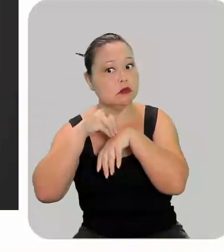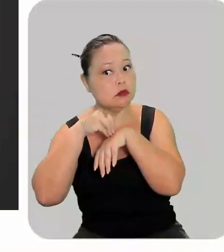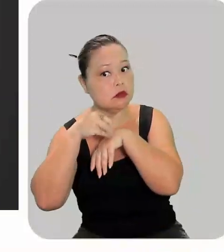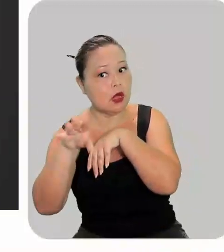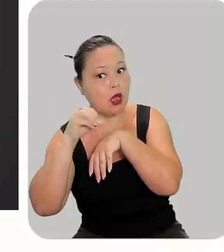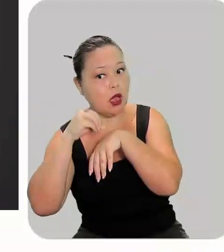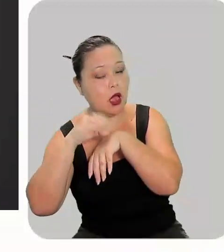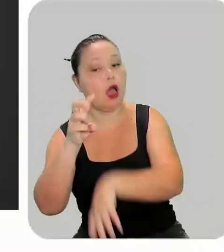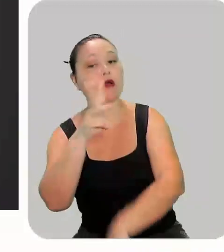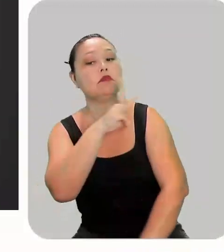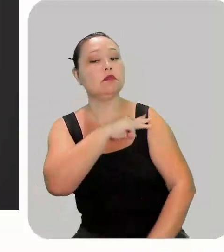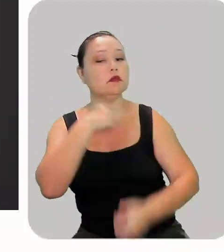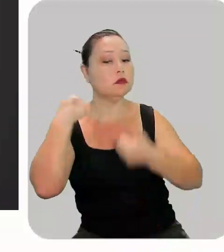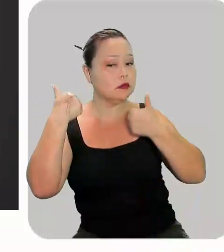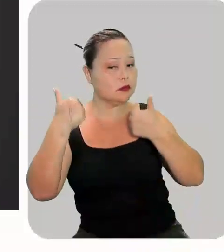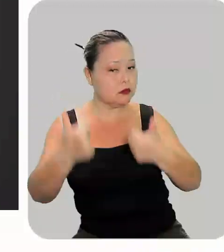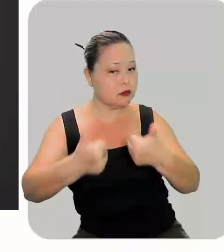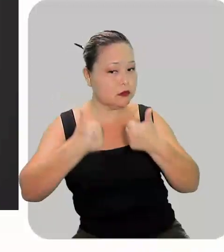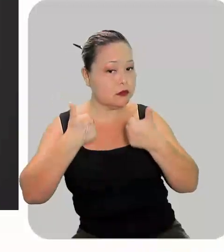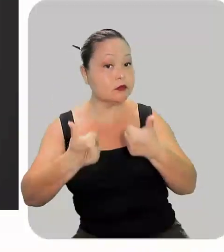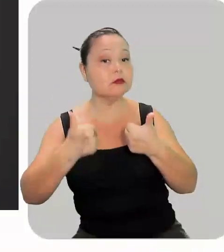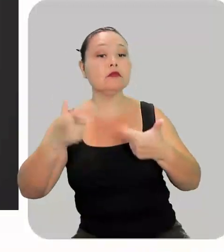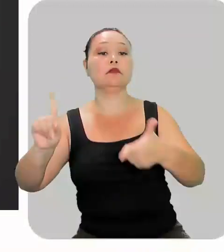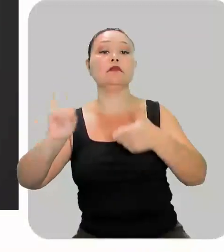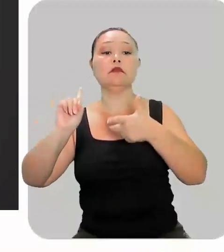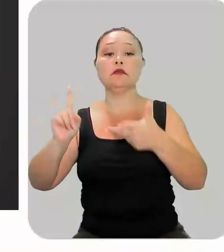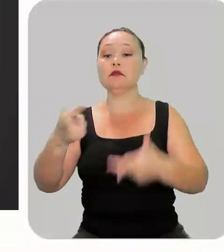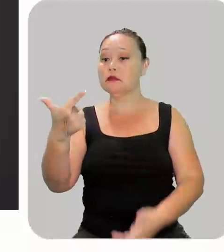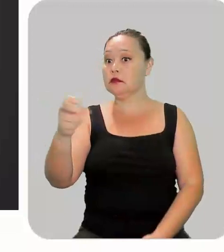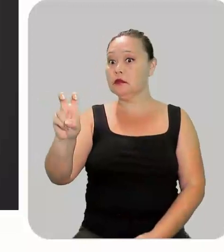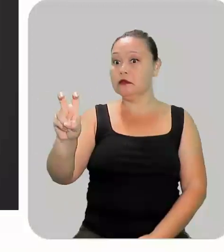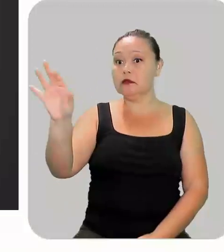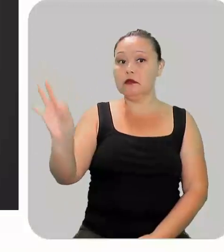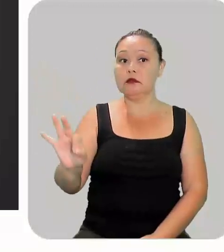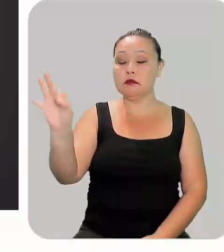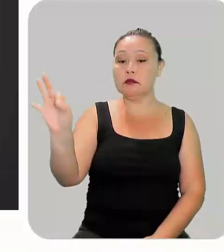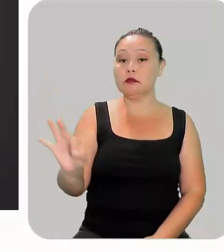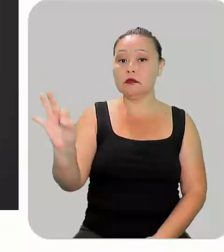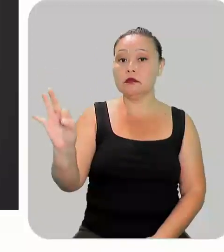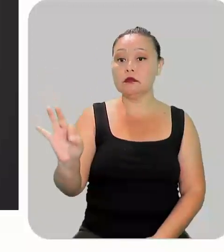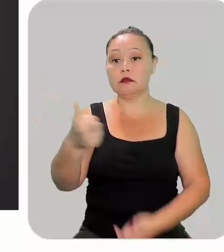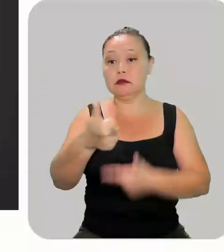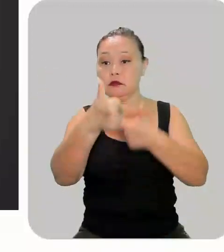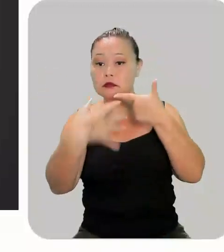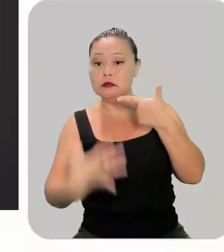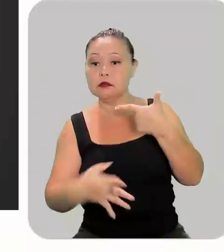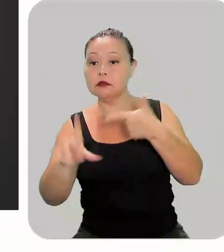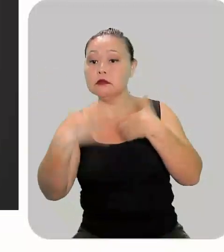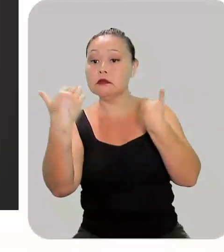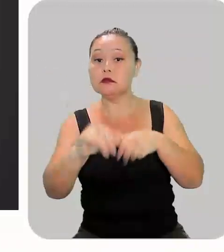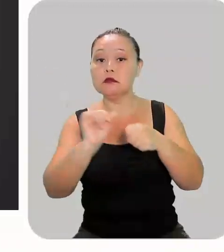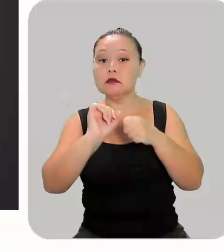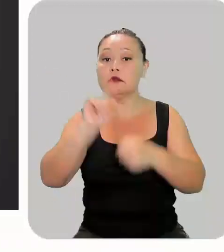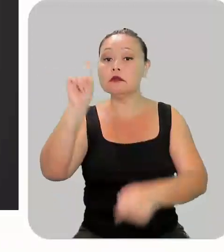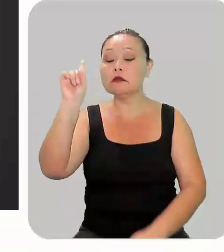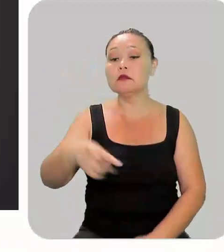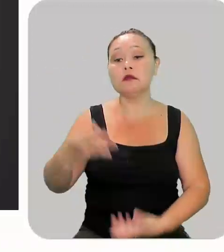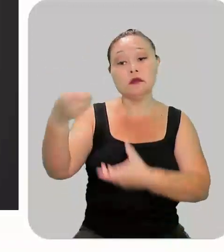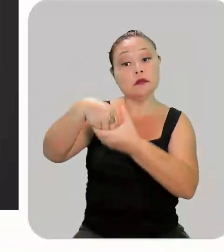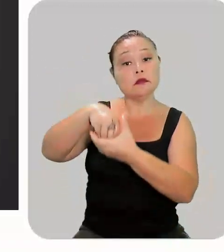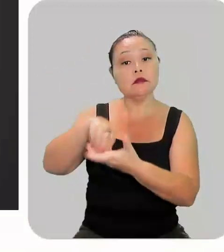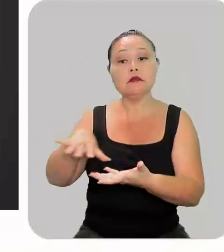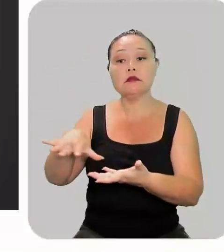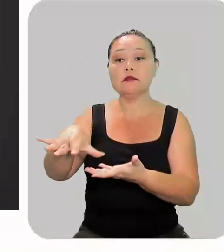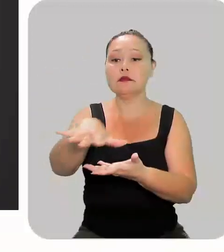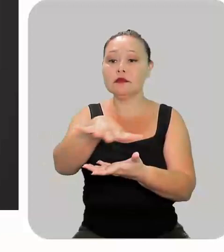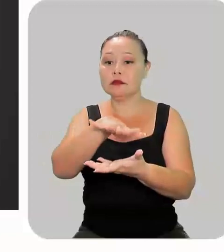terceiro ano, então tá de boa. E aí vem mais um pouquinho de 25%, né? Ou seja, um quarto da prova geralmente está dentro